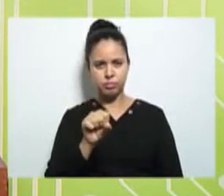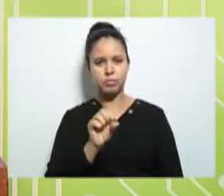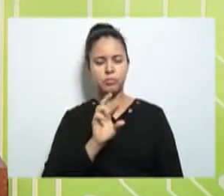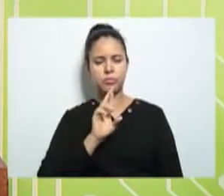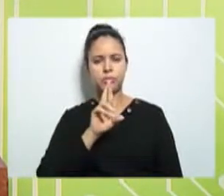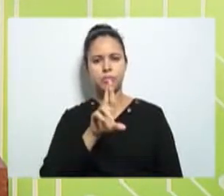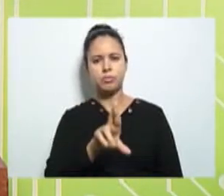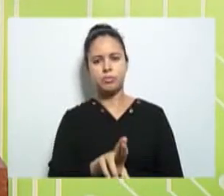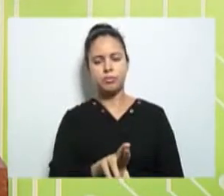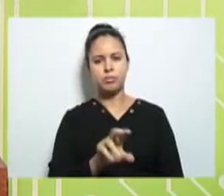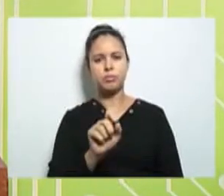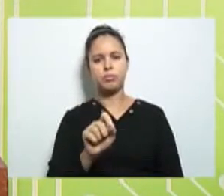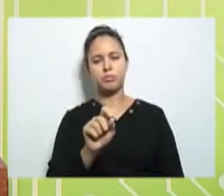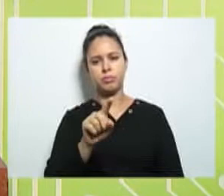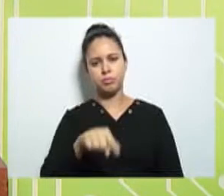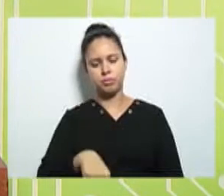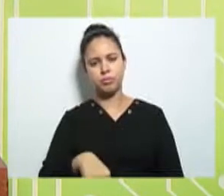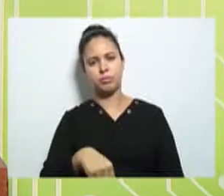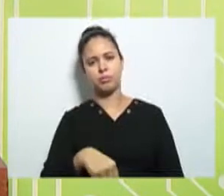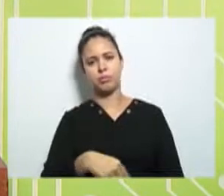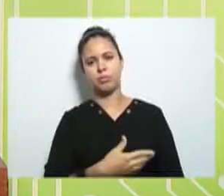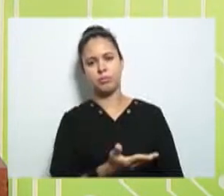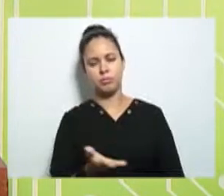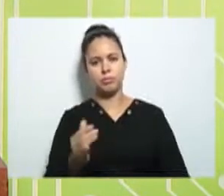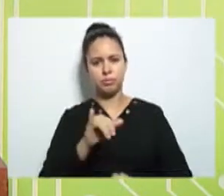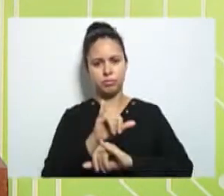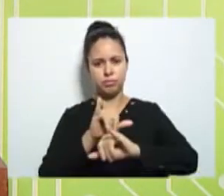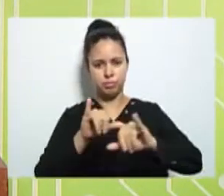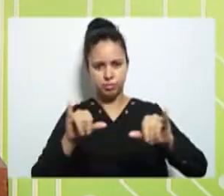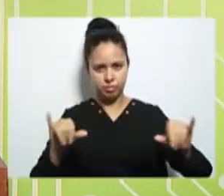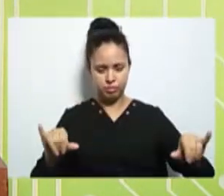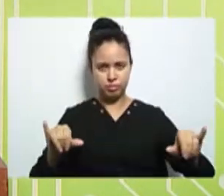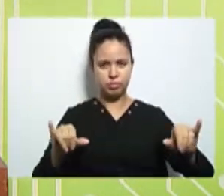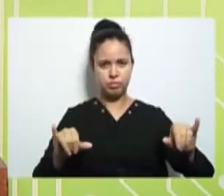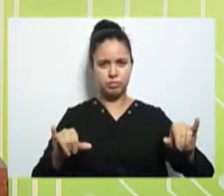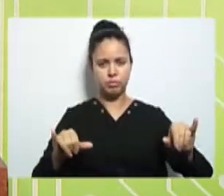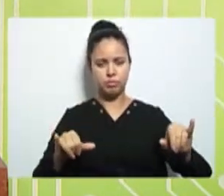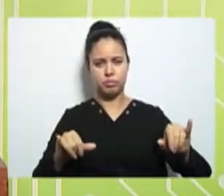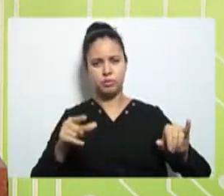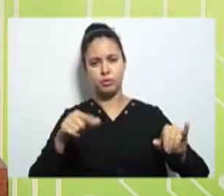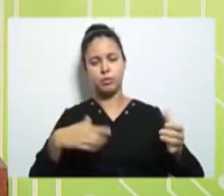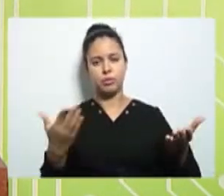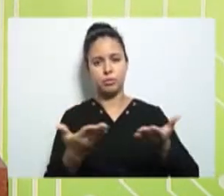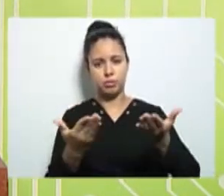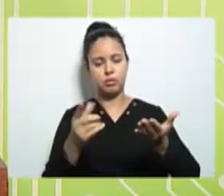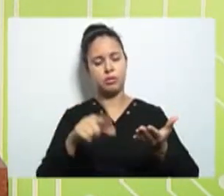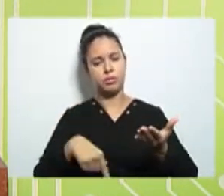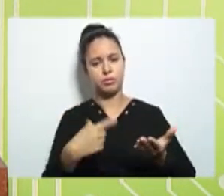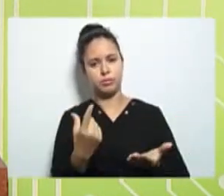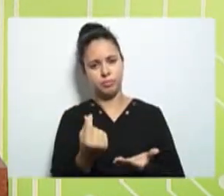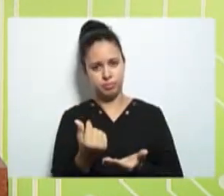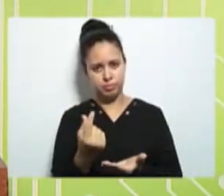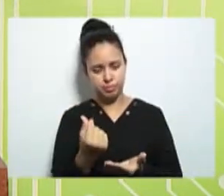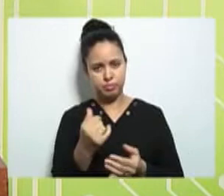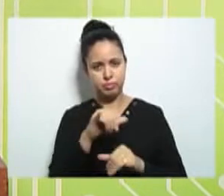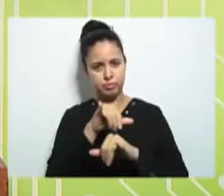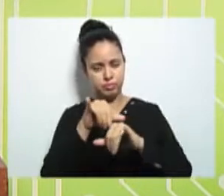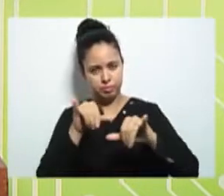resultado disso é a nossa informação, tá bom, gente? E informação hoje é dinheiro, tá?